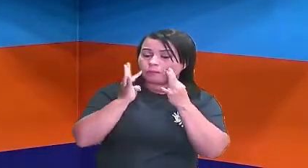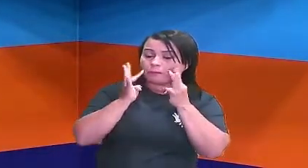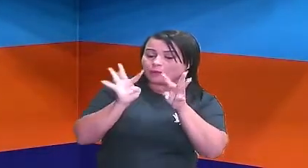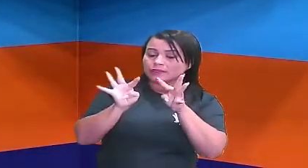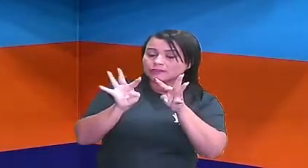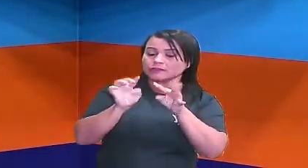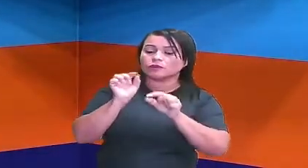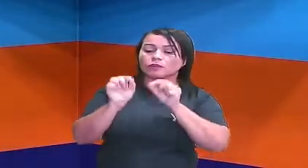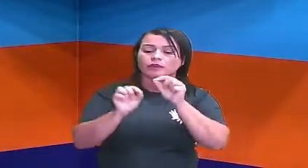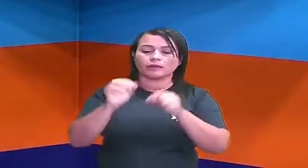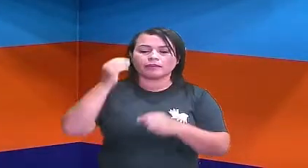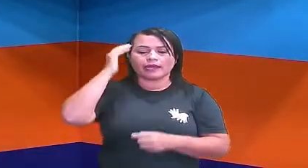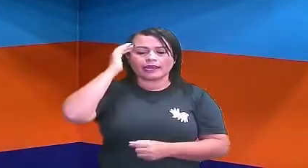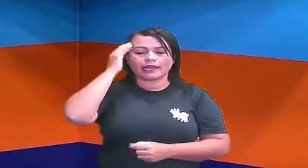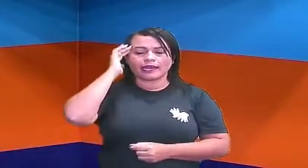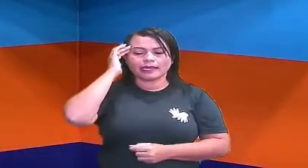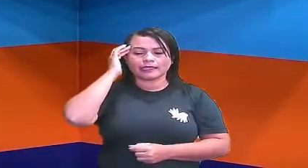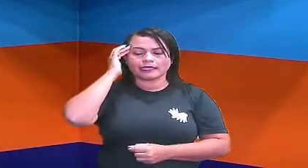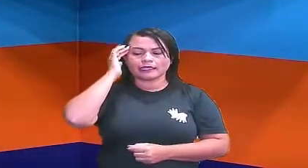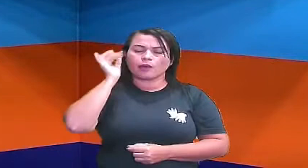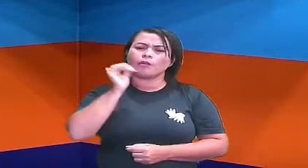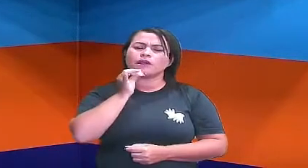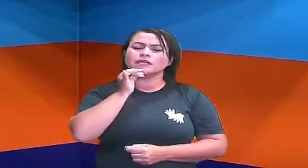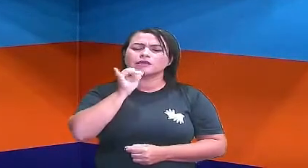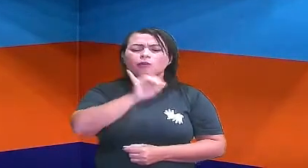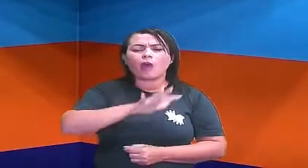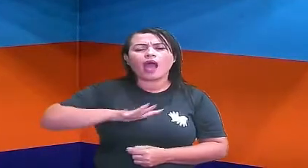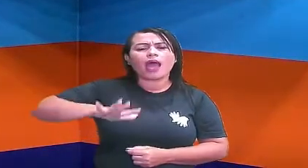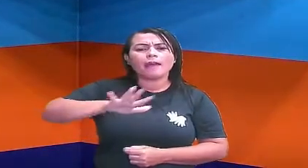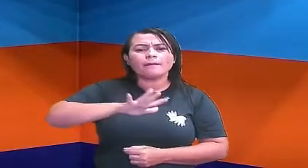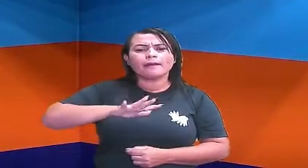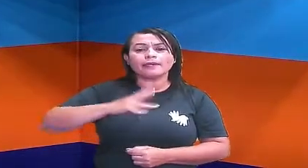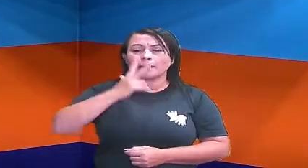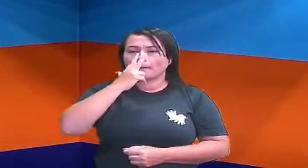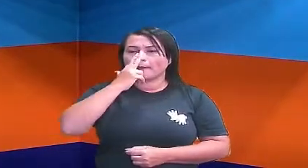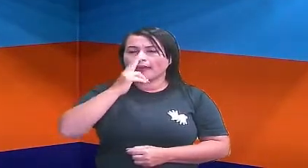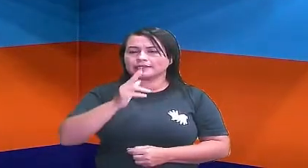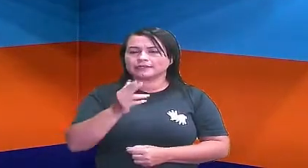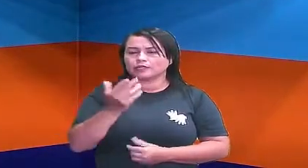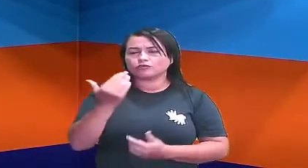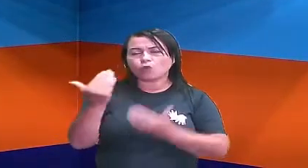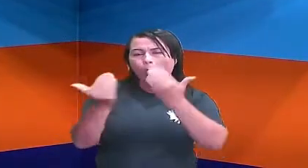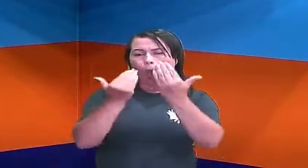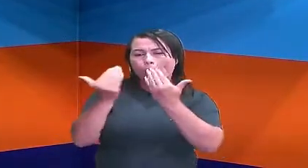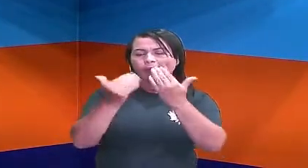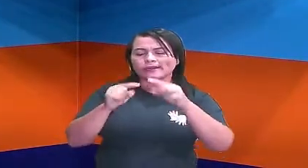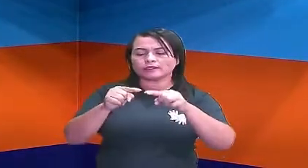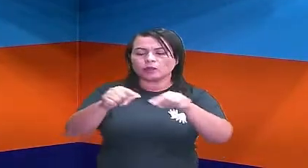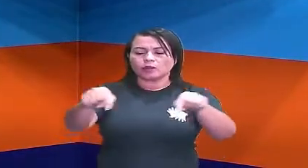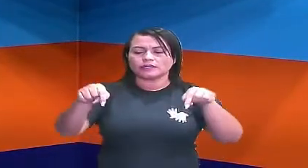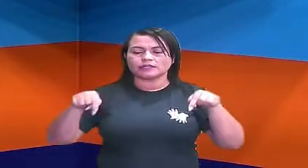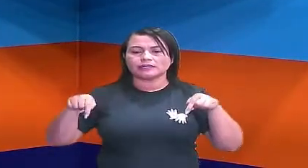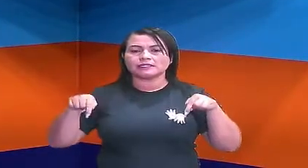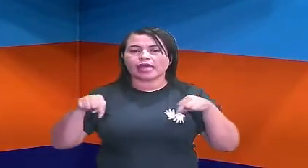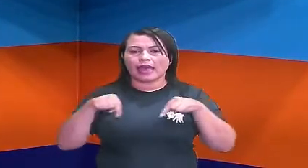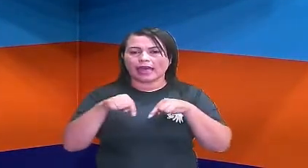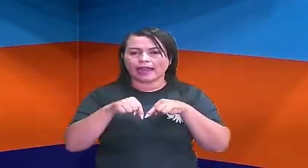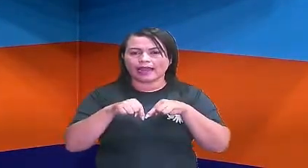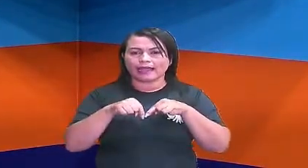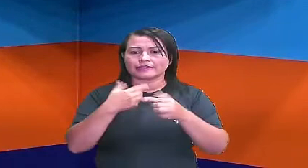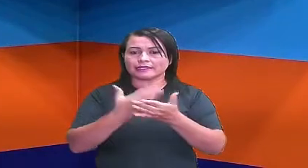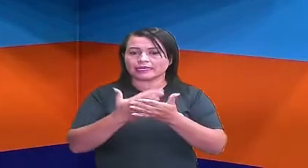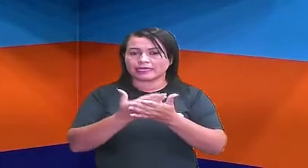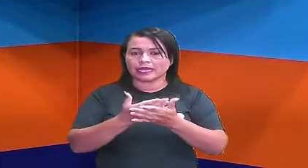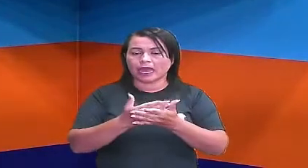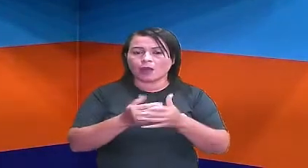gente possa entender. Suponha que a figura abaixo seja uma sala de aula com cerâmica, tendo cada pedra